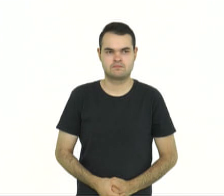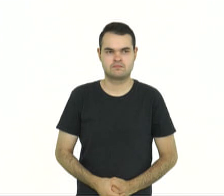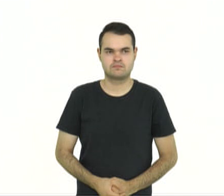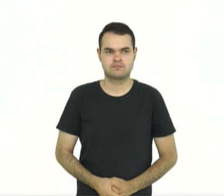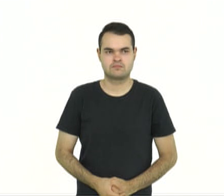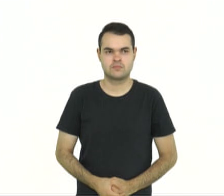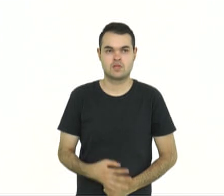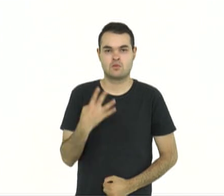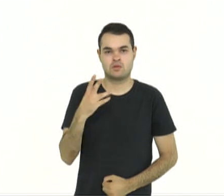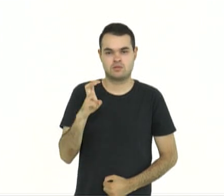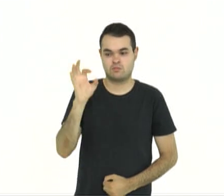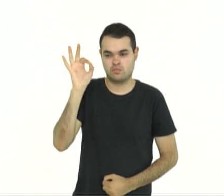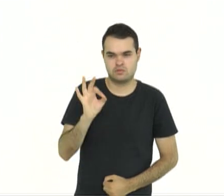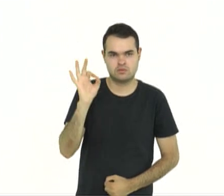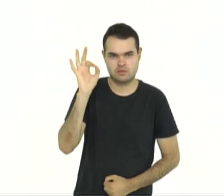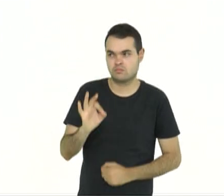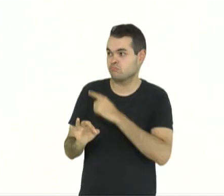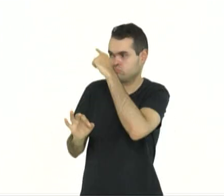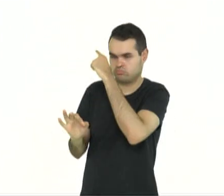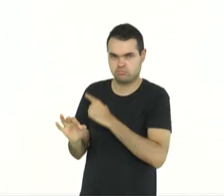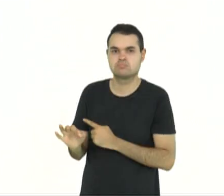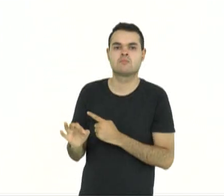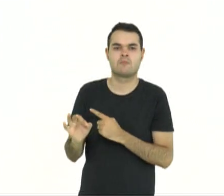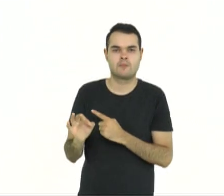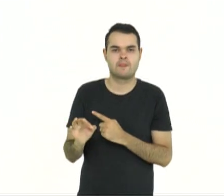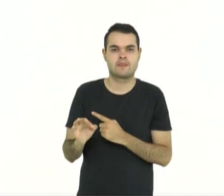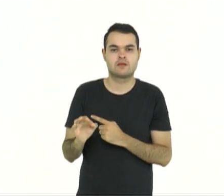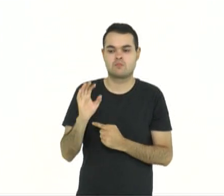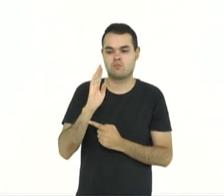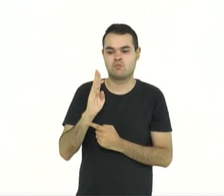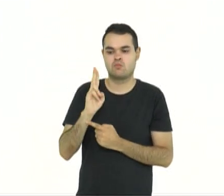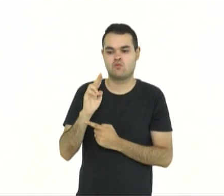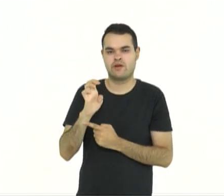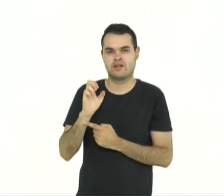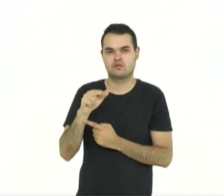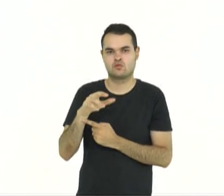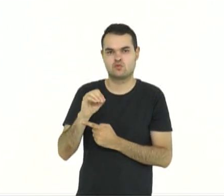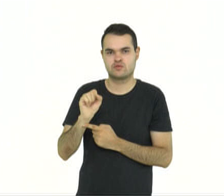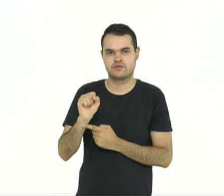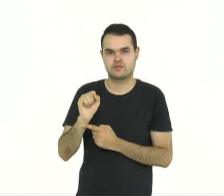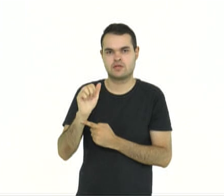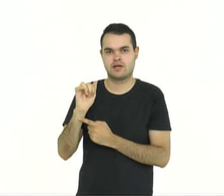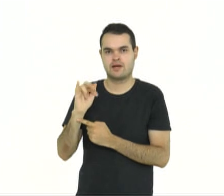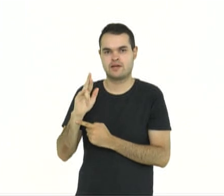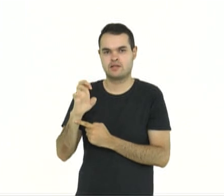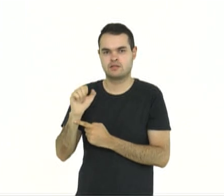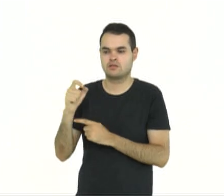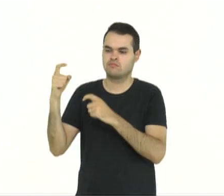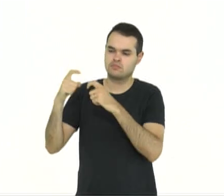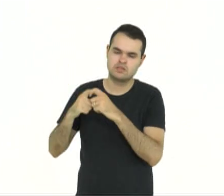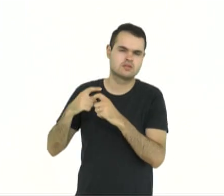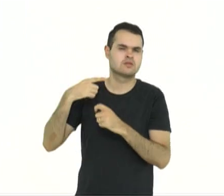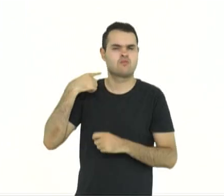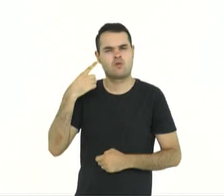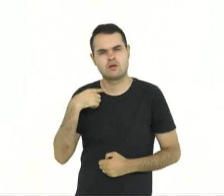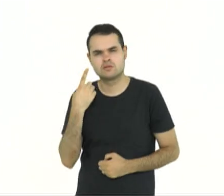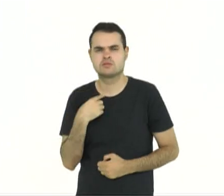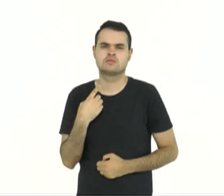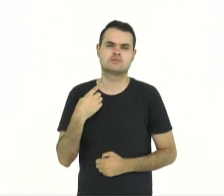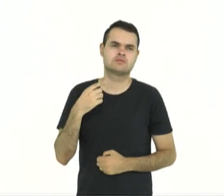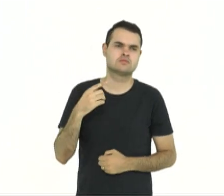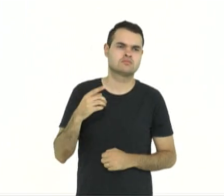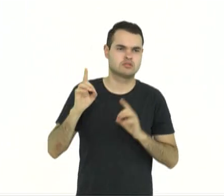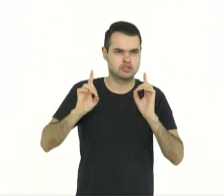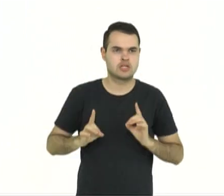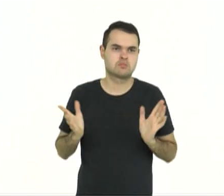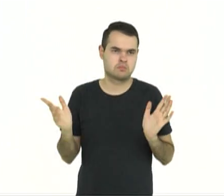45% dos alunos da Universidade de Buenos Aires se distribuem em medicina, advocacia, o direito, né? Arquitetura,